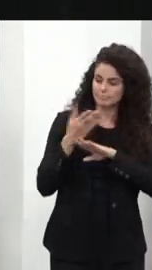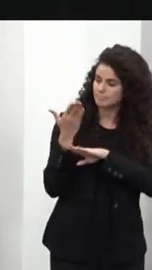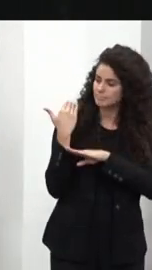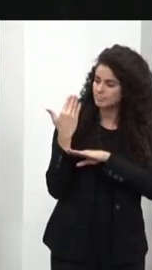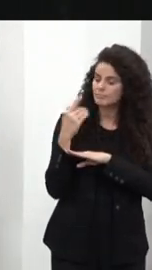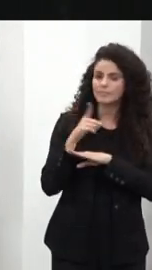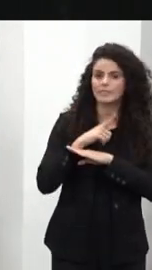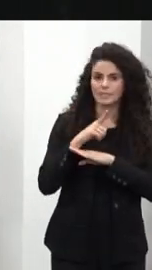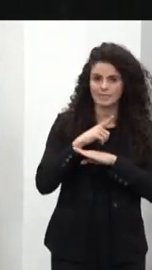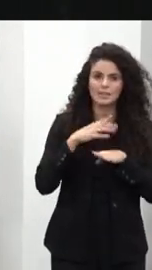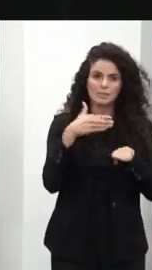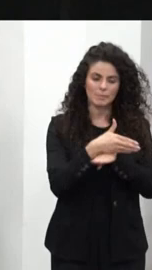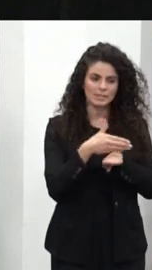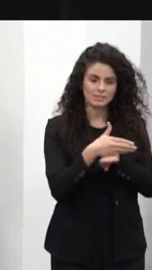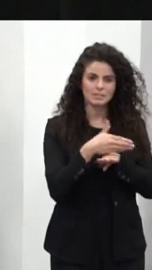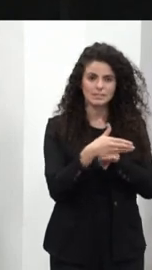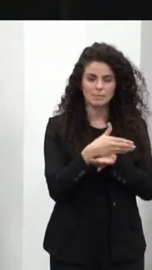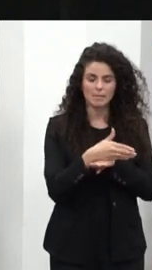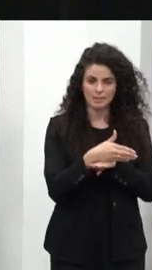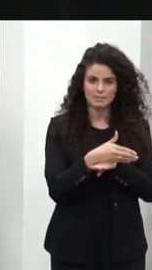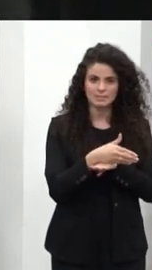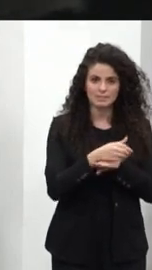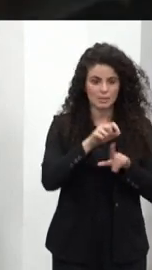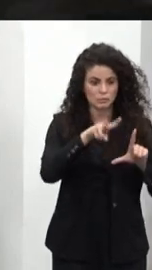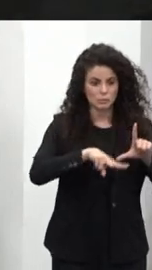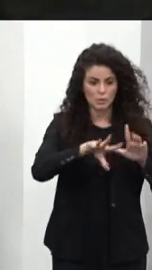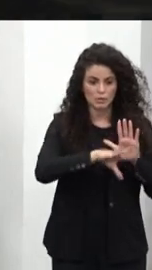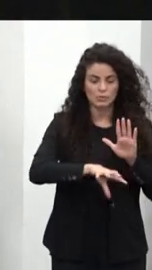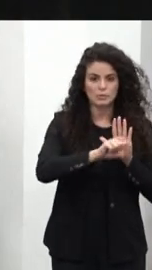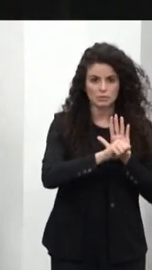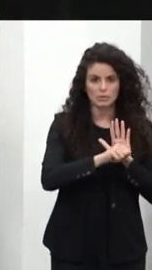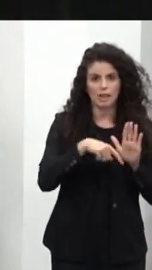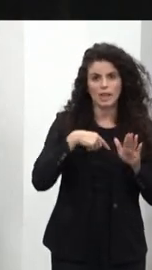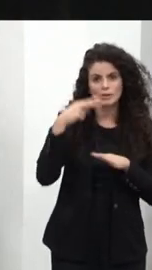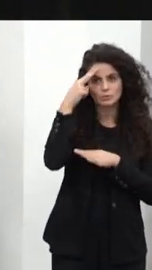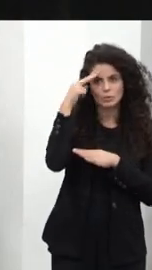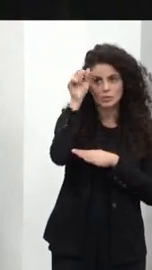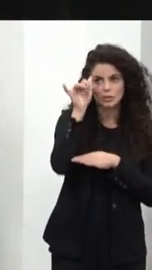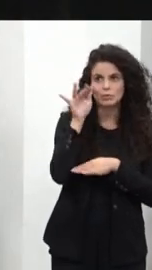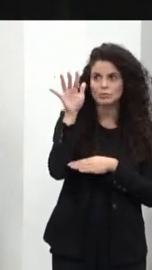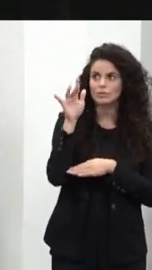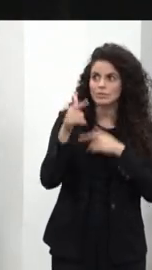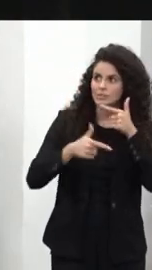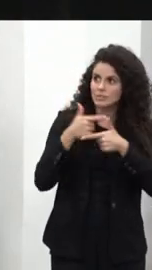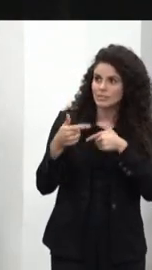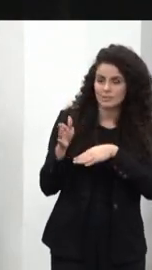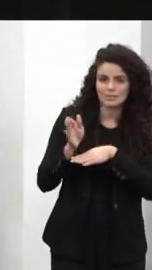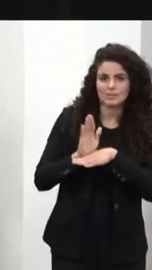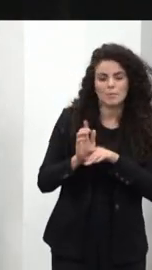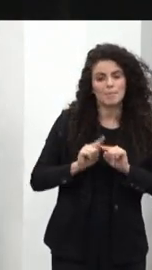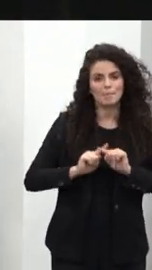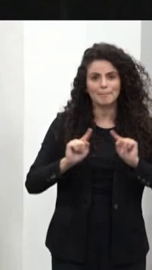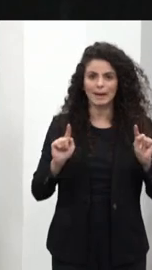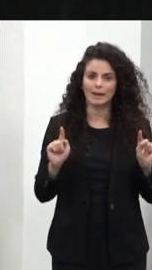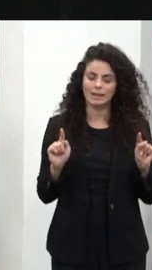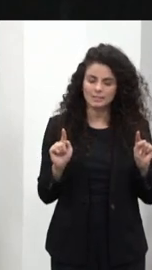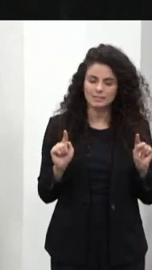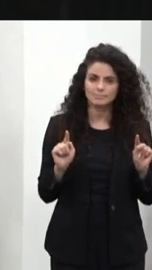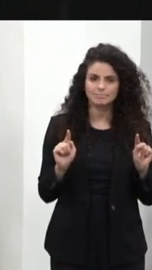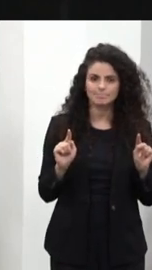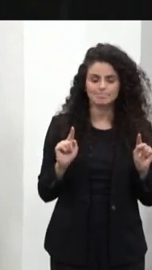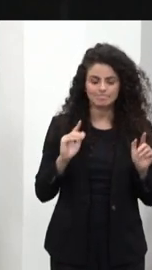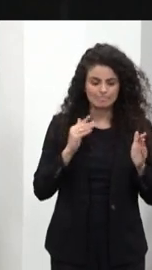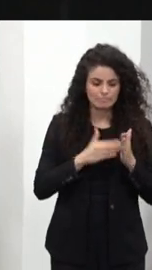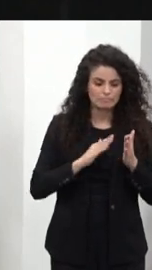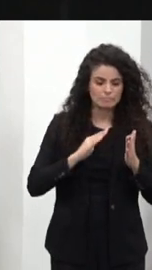vem do audiovisual Eu particularmente quando era criança tinha um sonho de ser um cineasta mas ali tendo dificuldades que